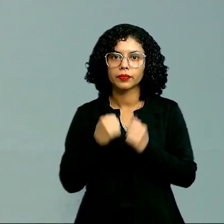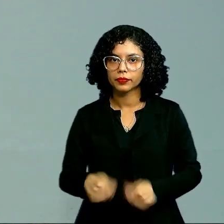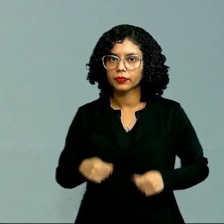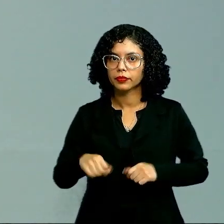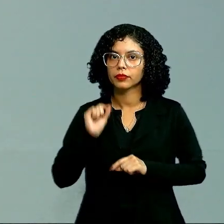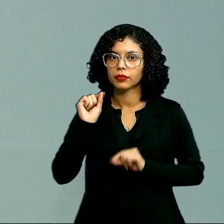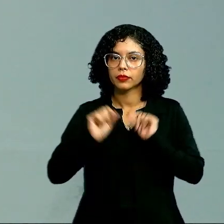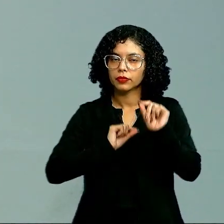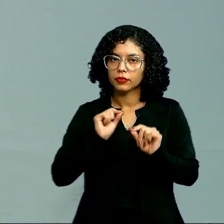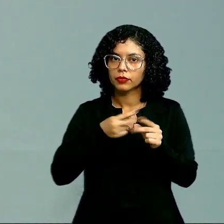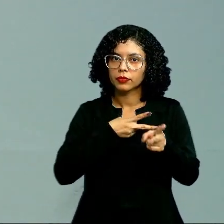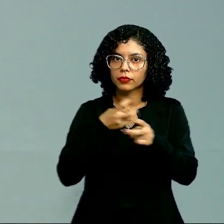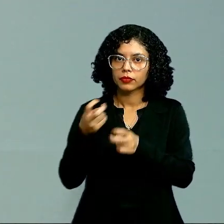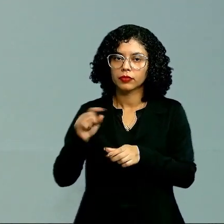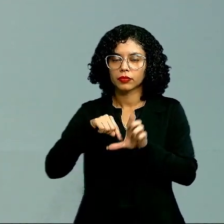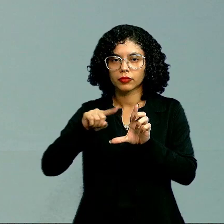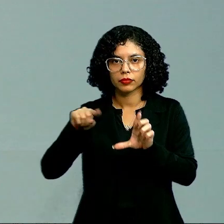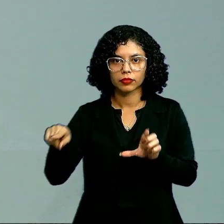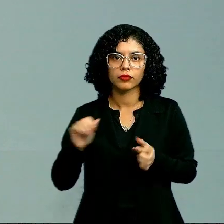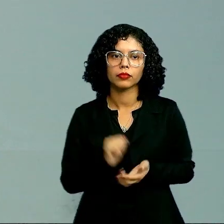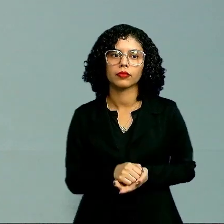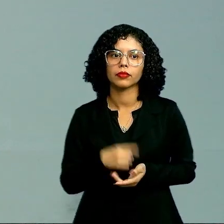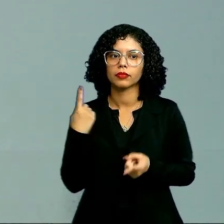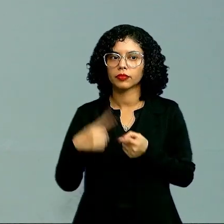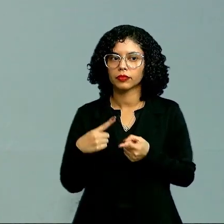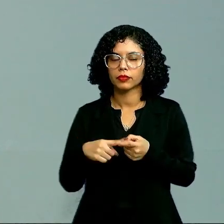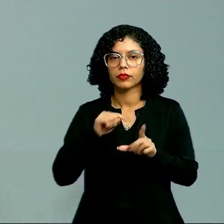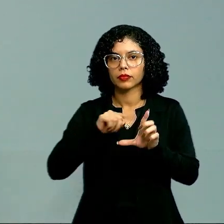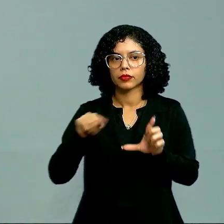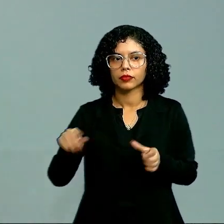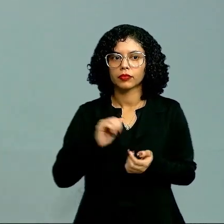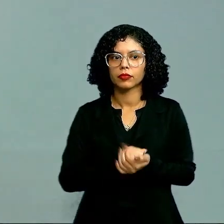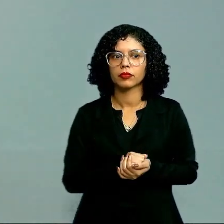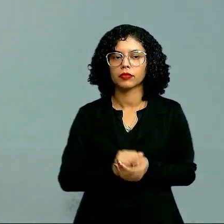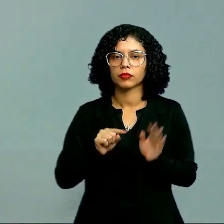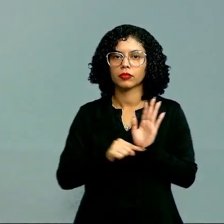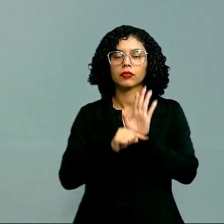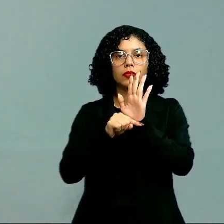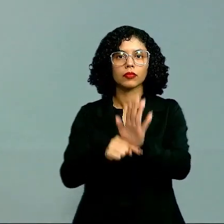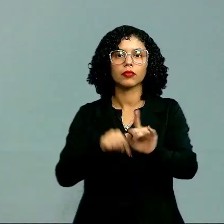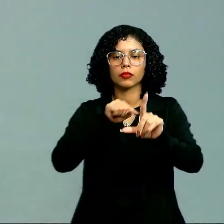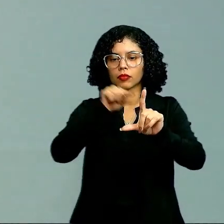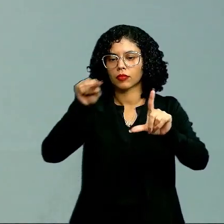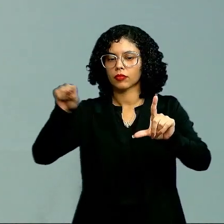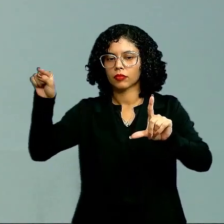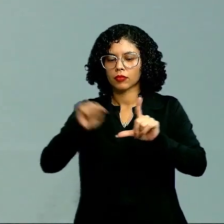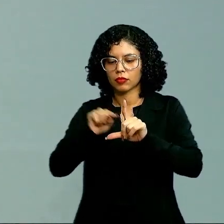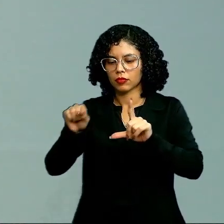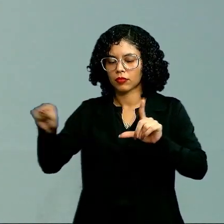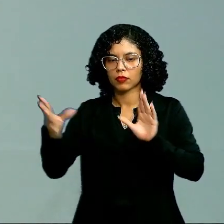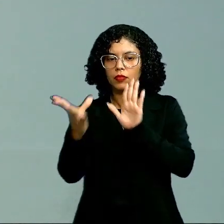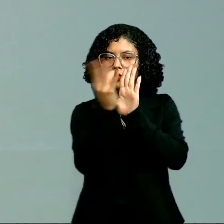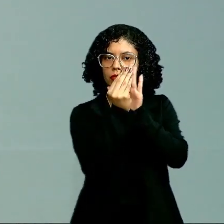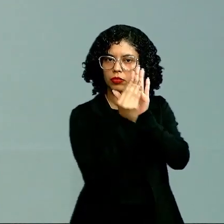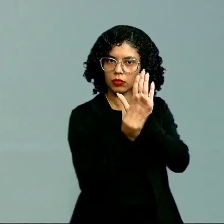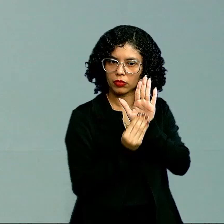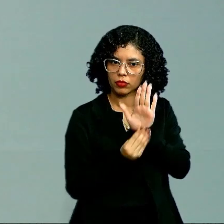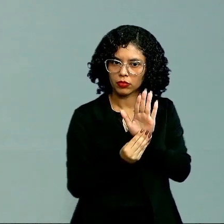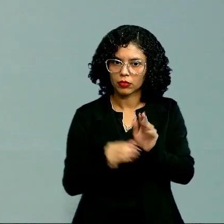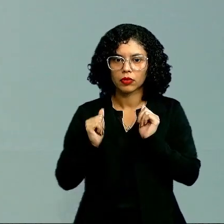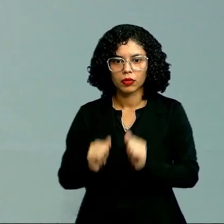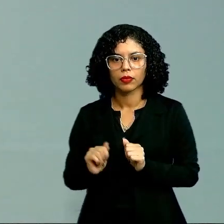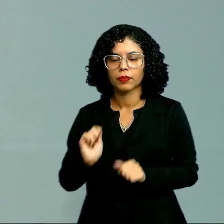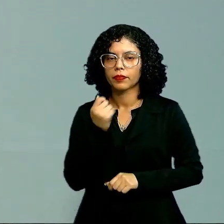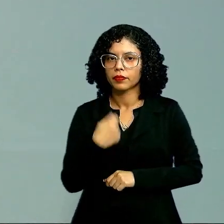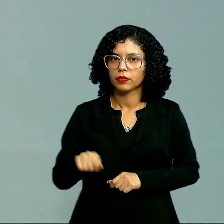que observar sempre o gráfico, porque o gráfico, ele estava mostrando, tá? E por ele, a gente